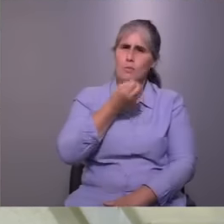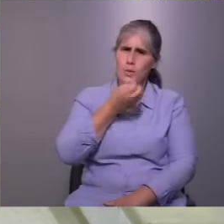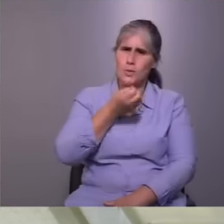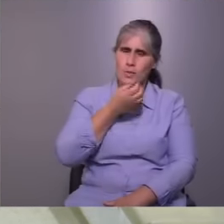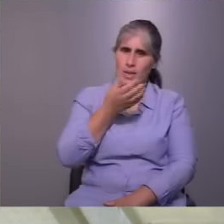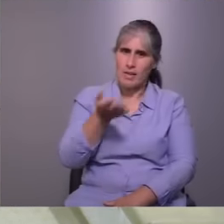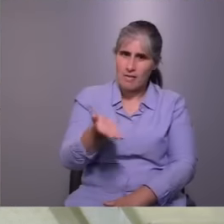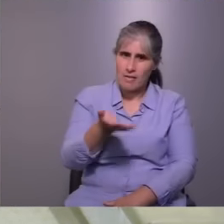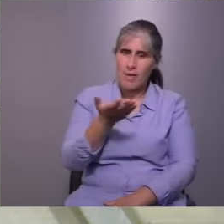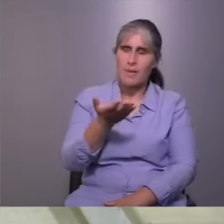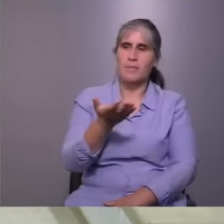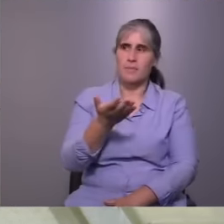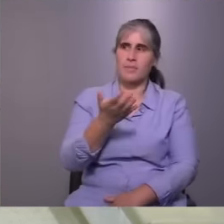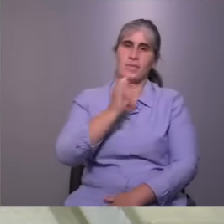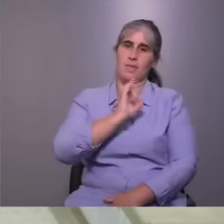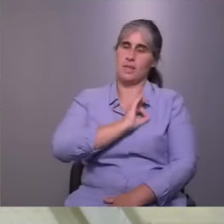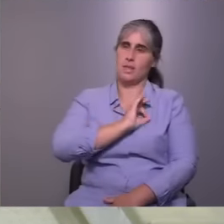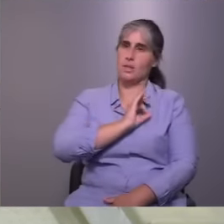Venite,